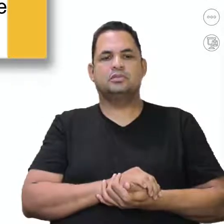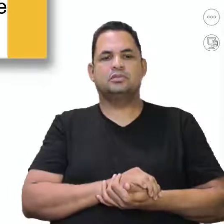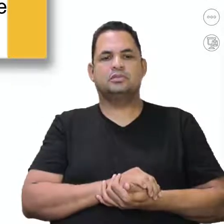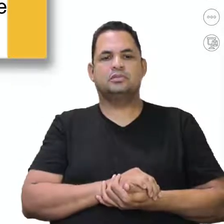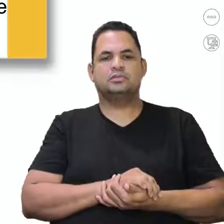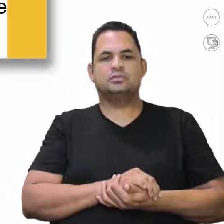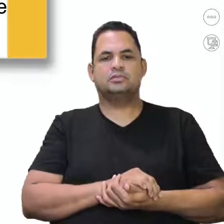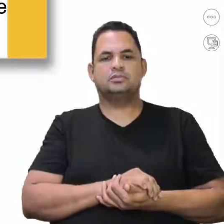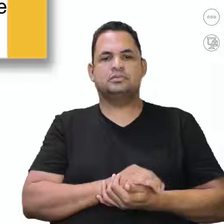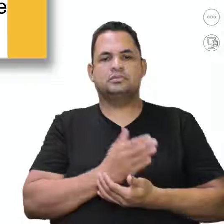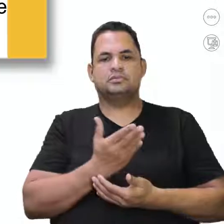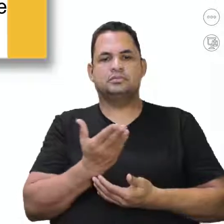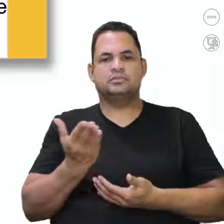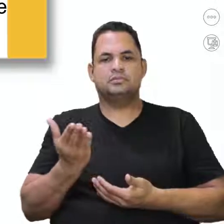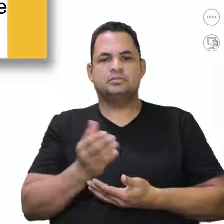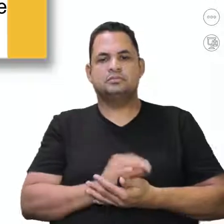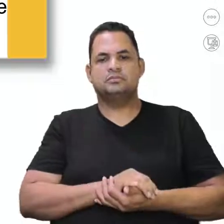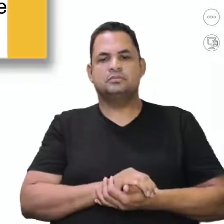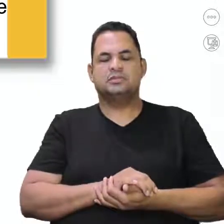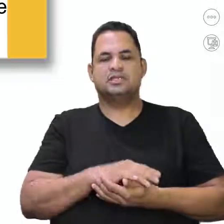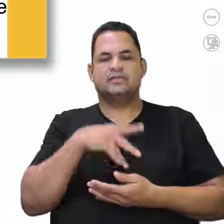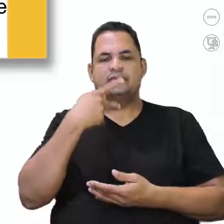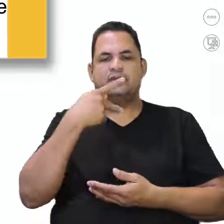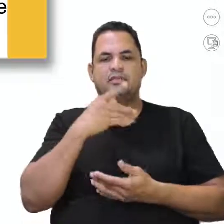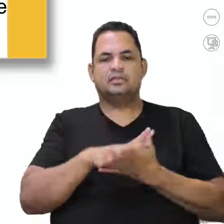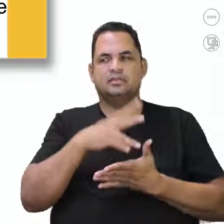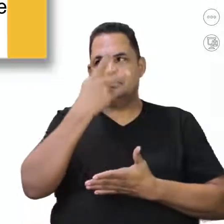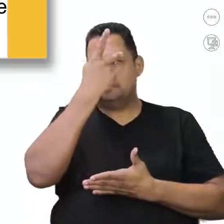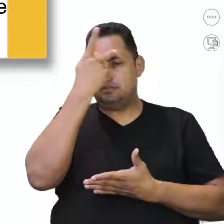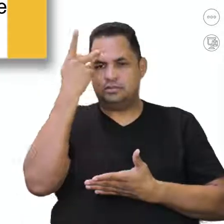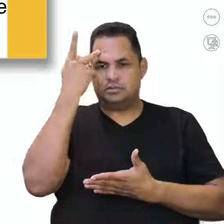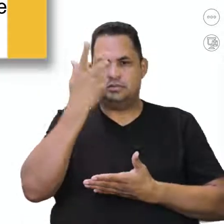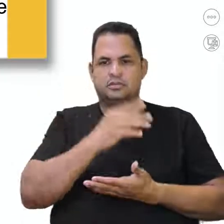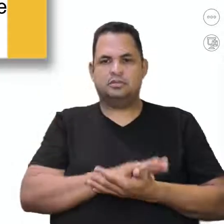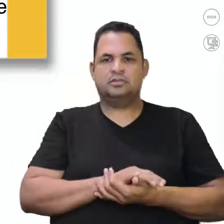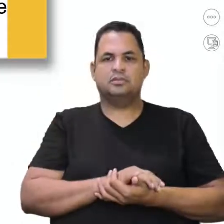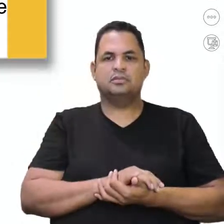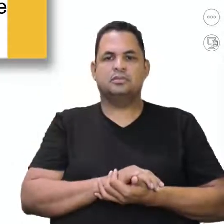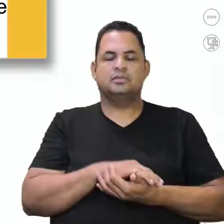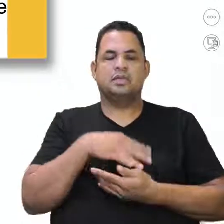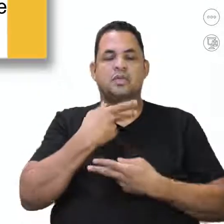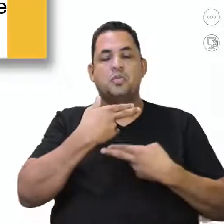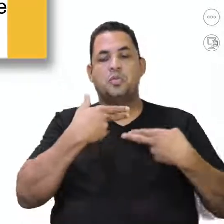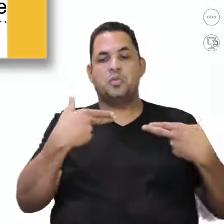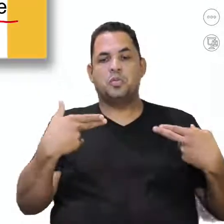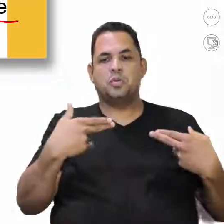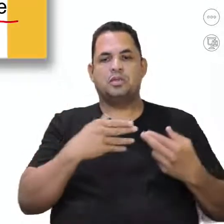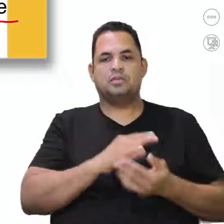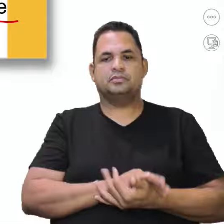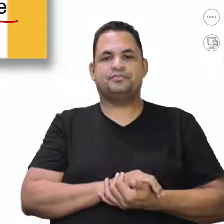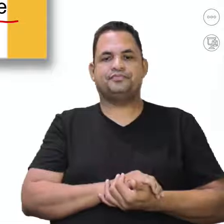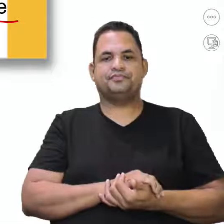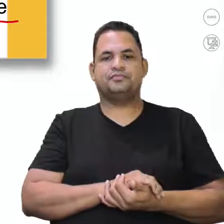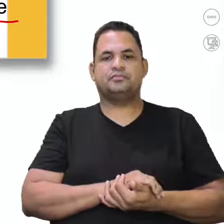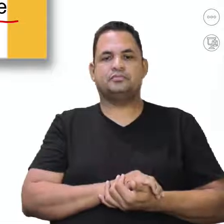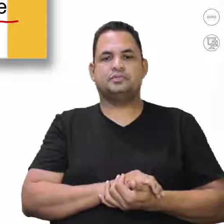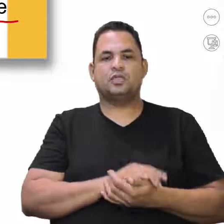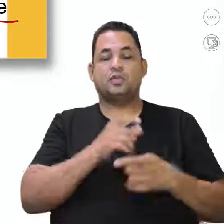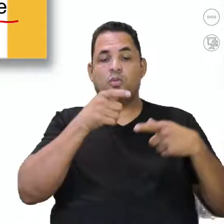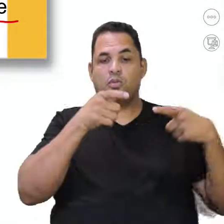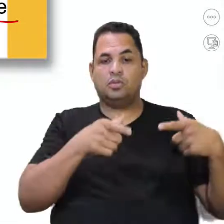o anyone, anybody para falar de pessoas, anything para falar de coisas e anywhere para falar